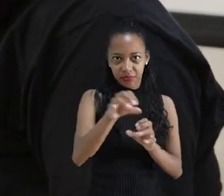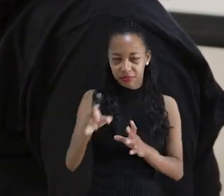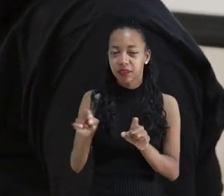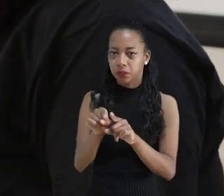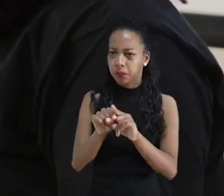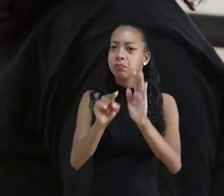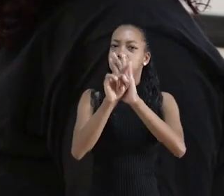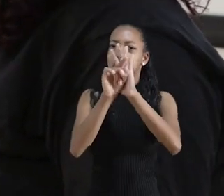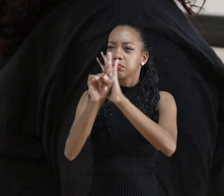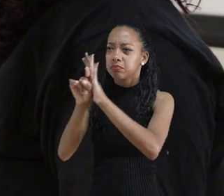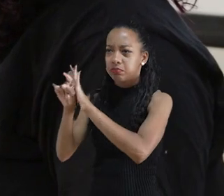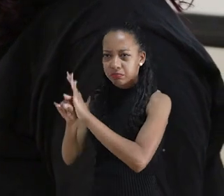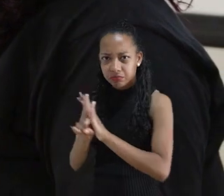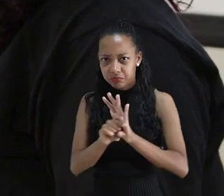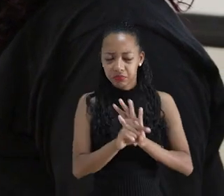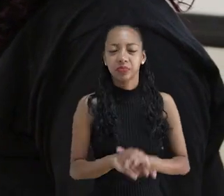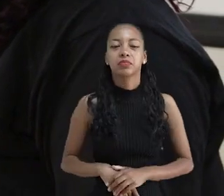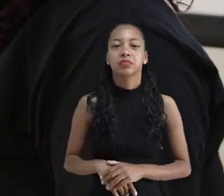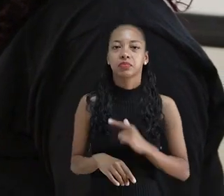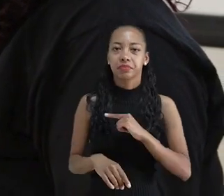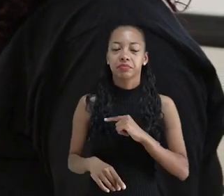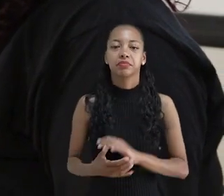relação forte com a pesquisa também né